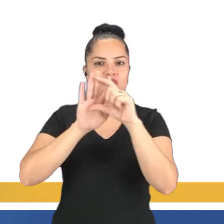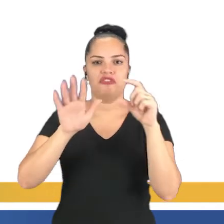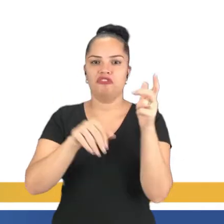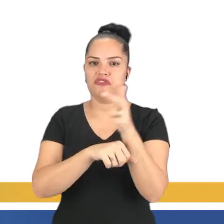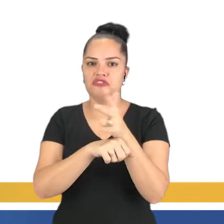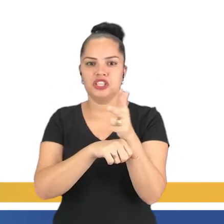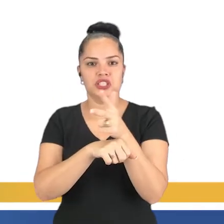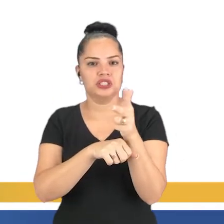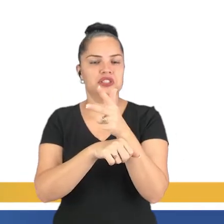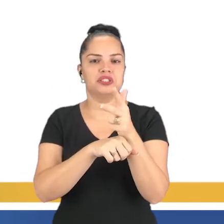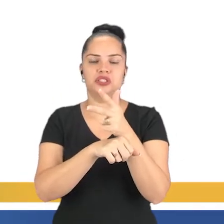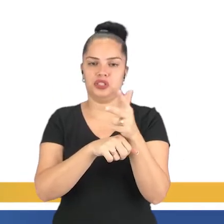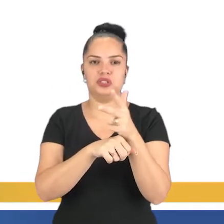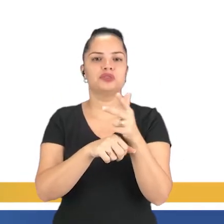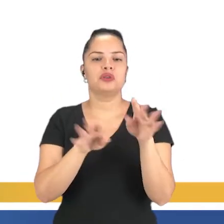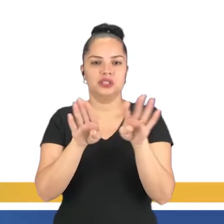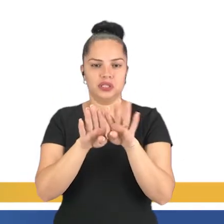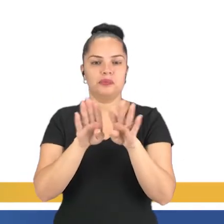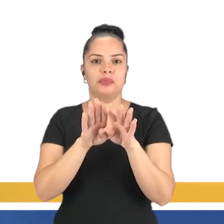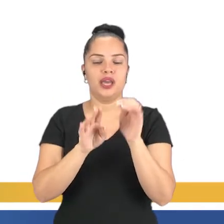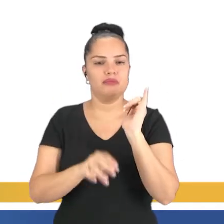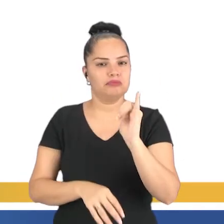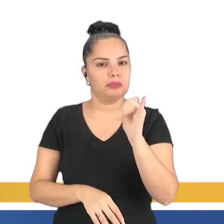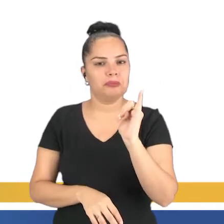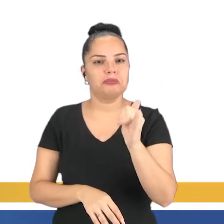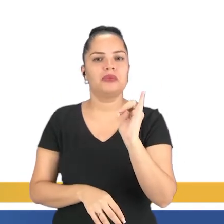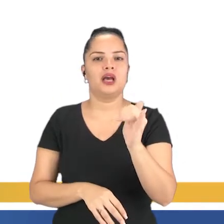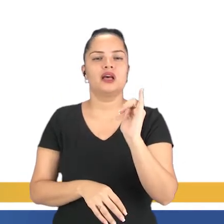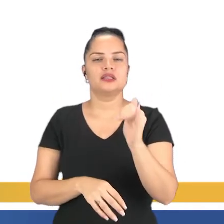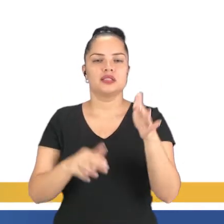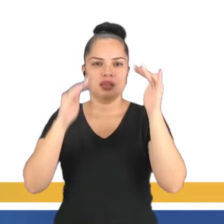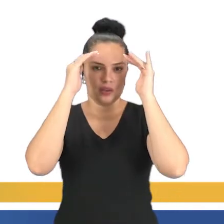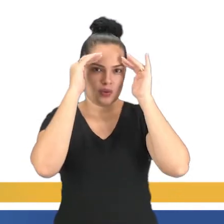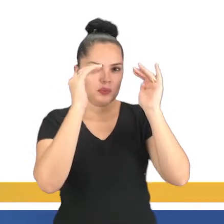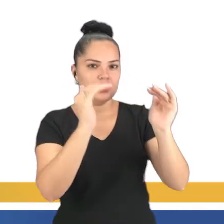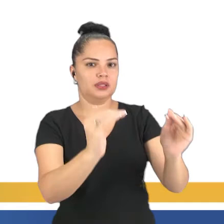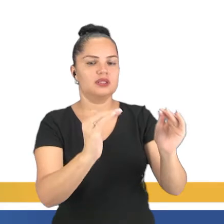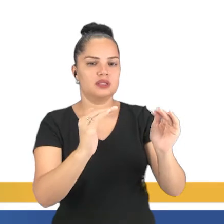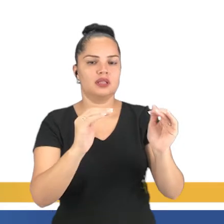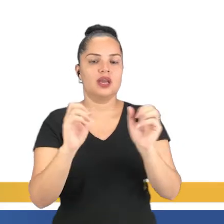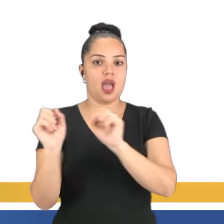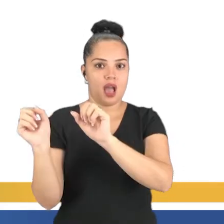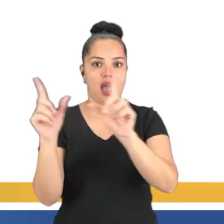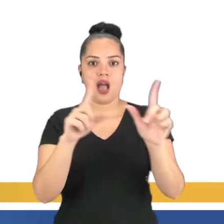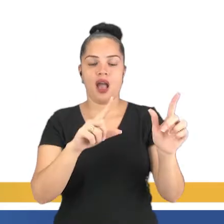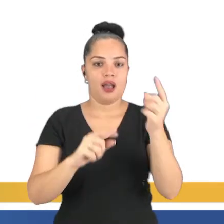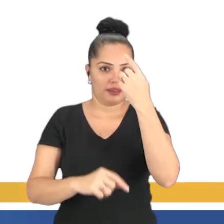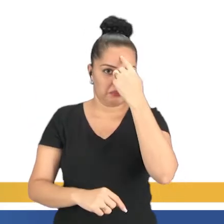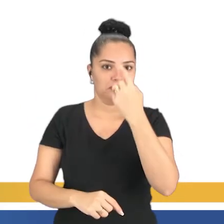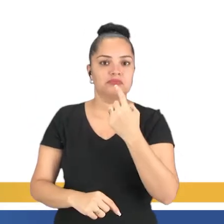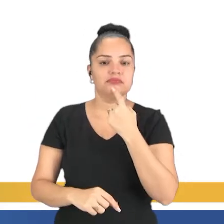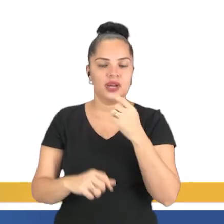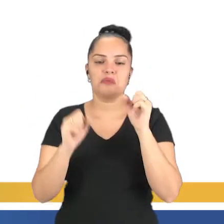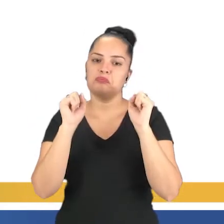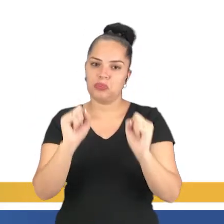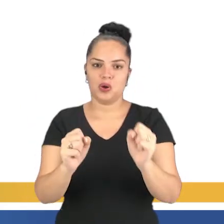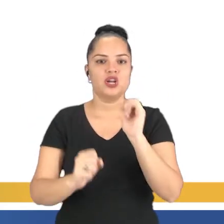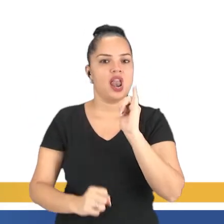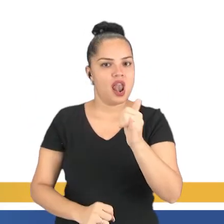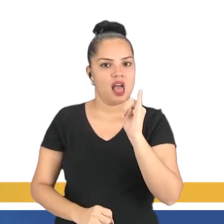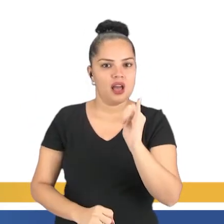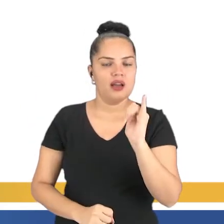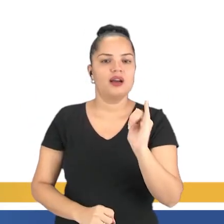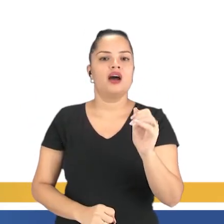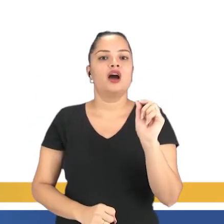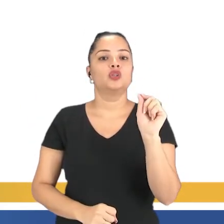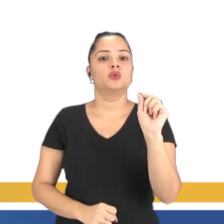Seu texto também pode seguir uma narração. À medida que a imagem vai sendo soltada, você pode ir narrando aí os acontecimentos,